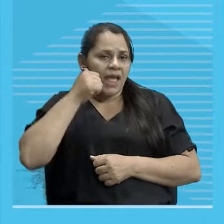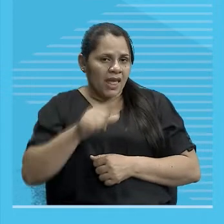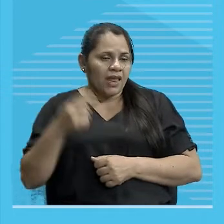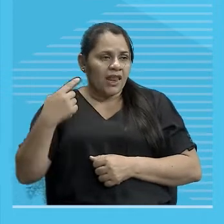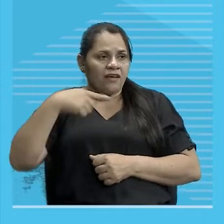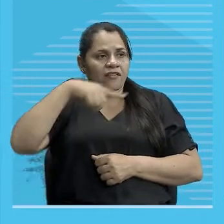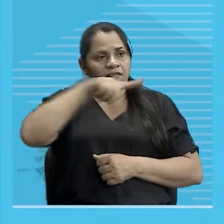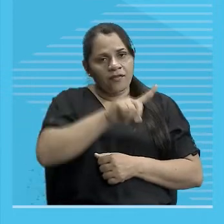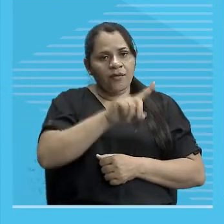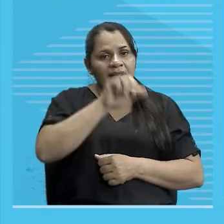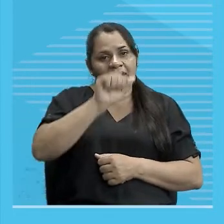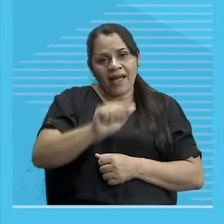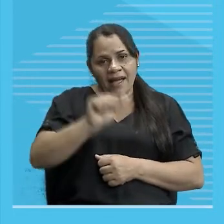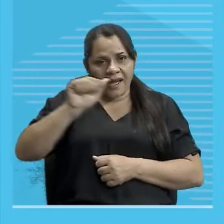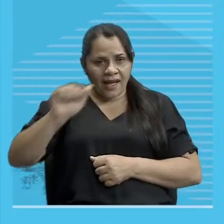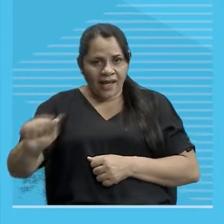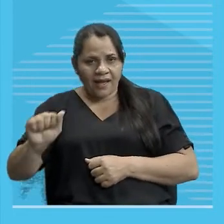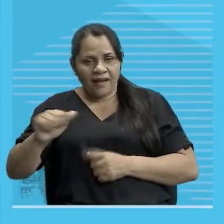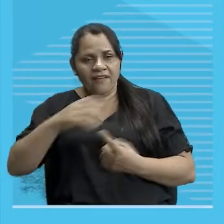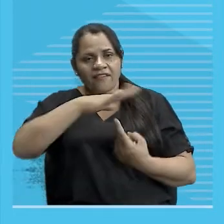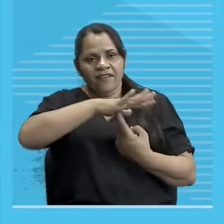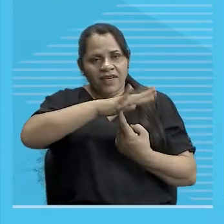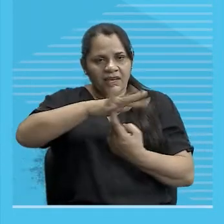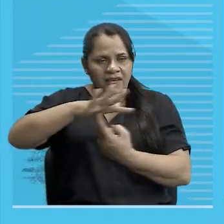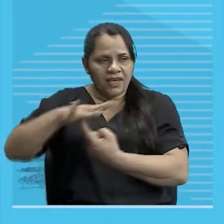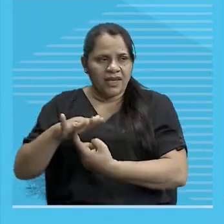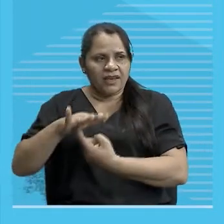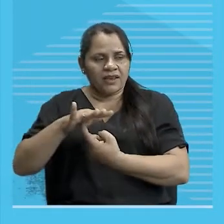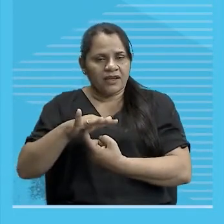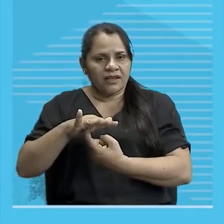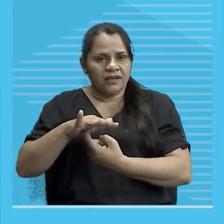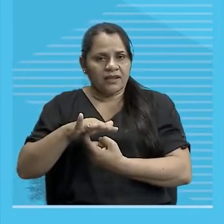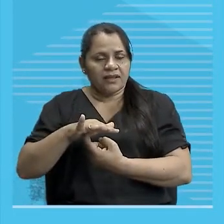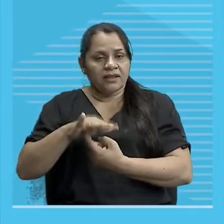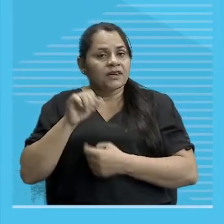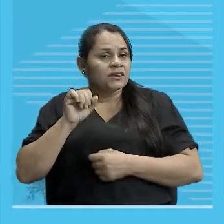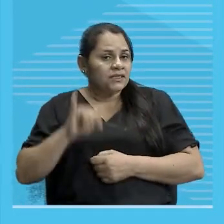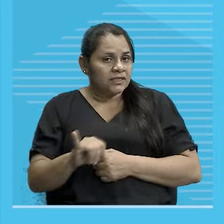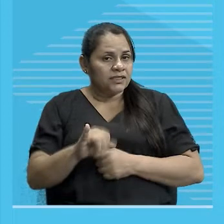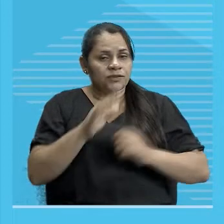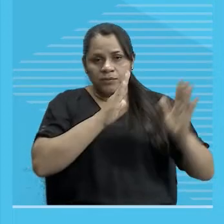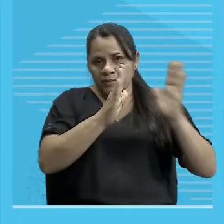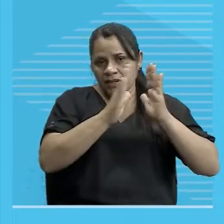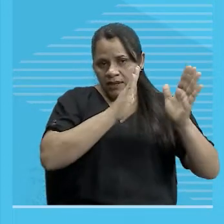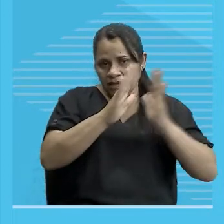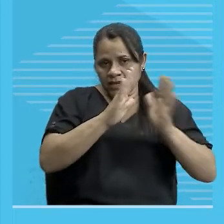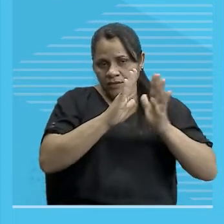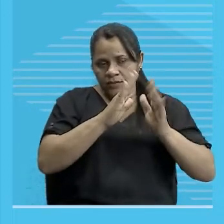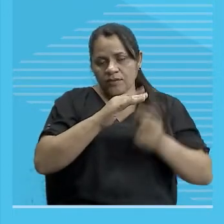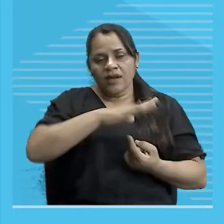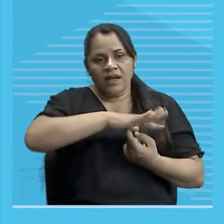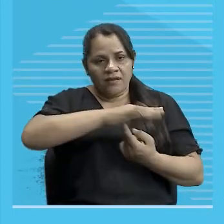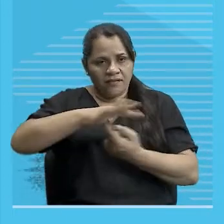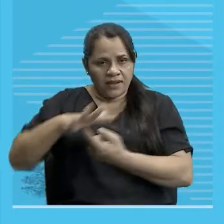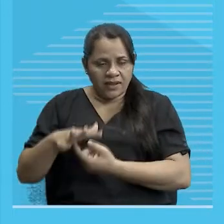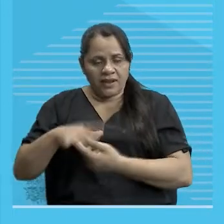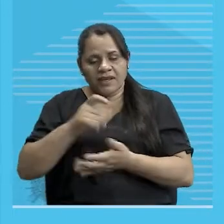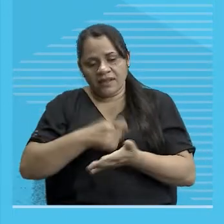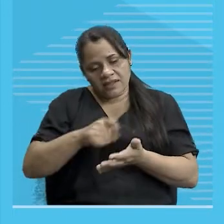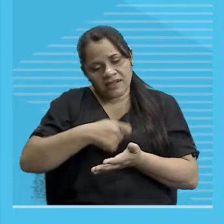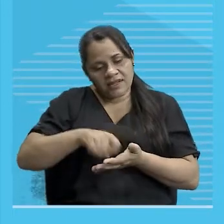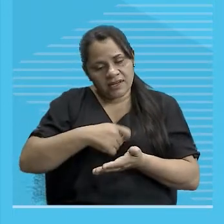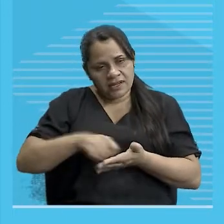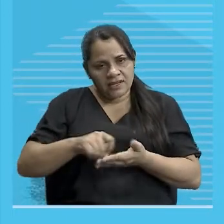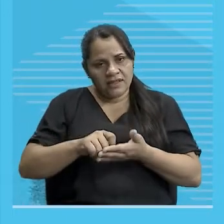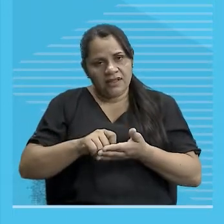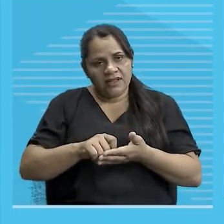a feira. Se é que naquela época a palavra feira era escrita dessa forma, né? Não sei nem se existia. Mas enfim, só